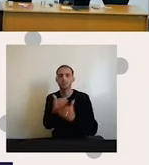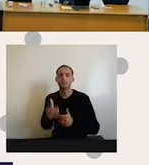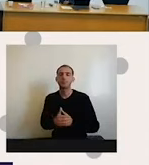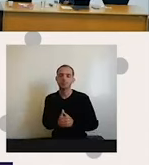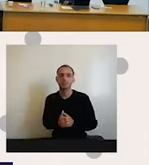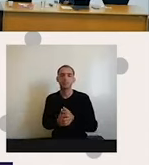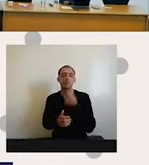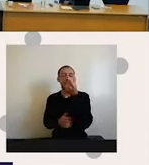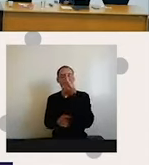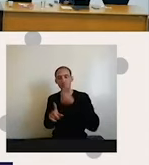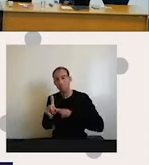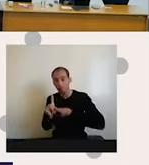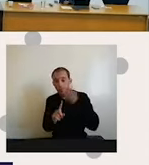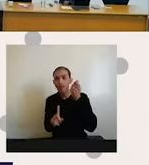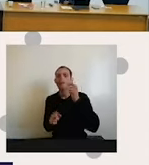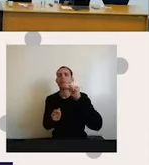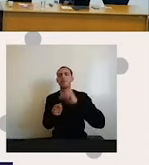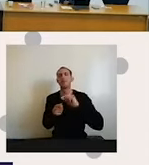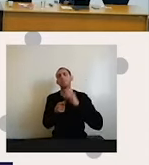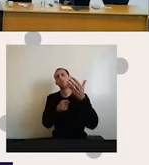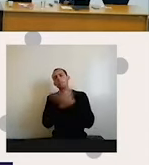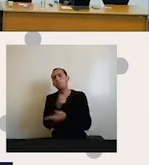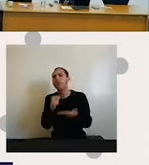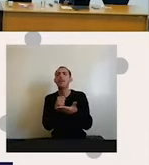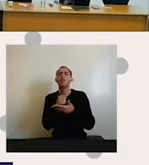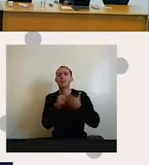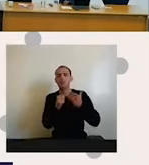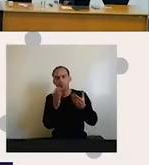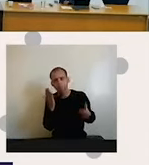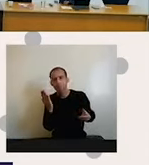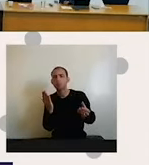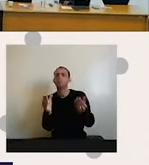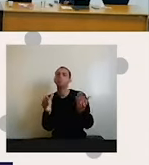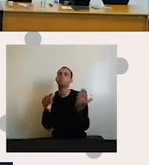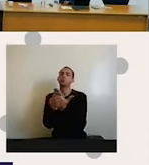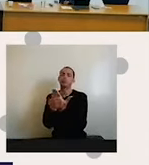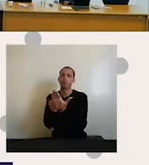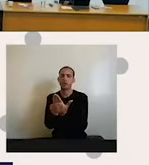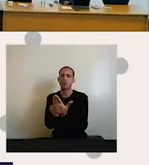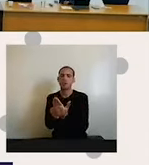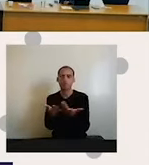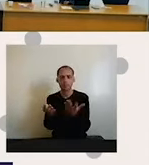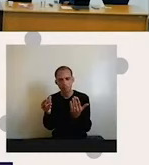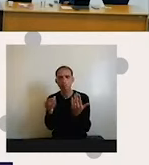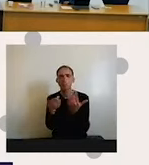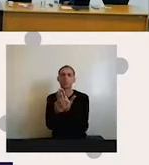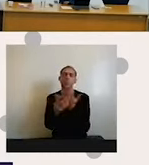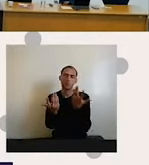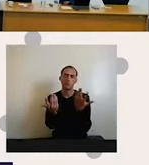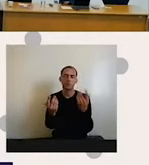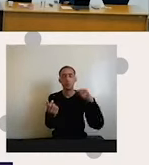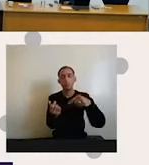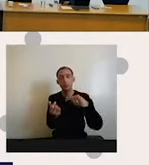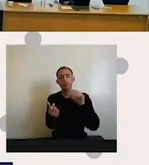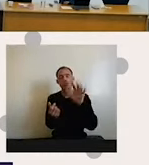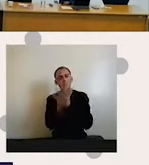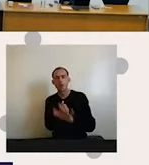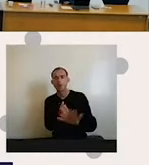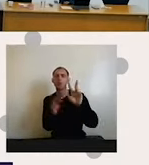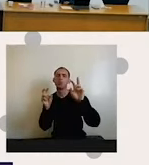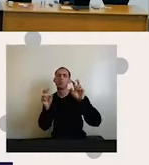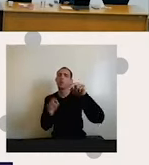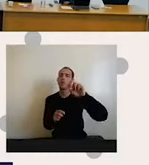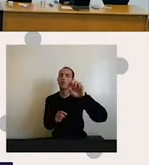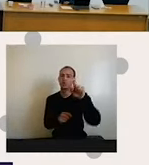Aqui a gente deve versar sobre nexo, incapacidade, prognóstico e dano. Lá eles versam sobre dano, incapacidade e reabilitação, pois o